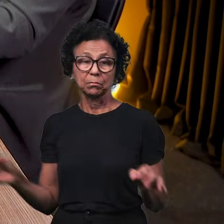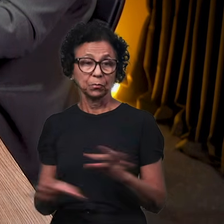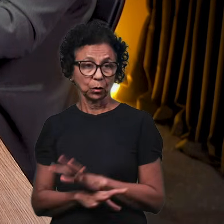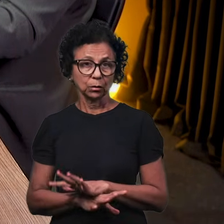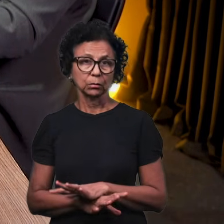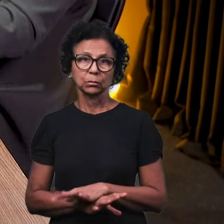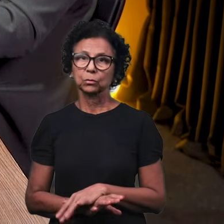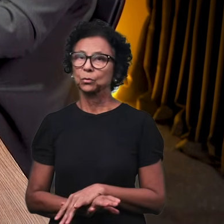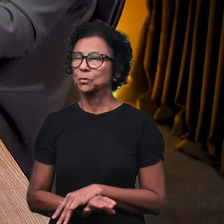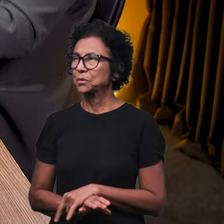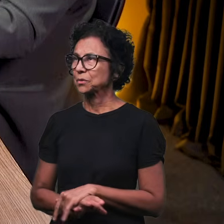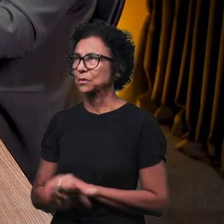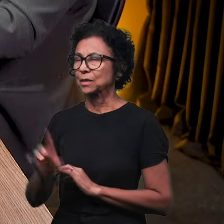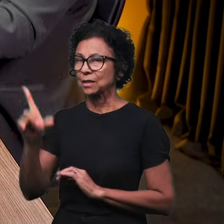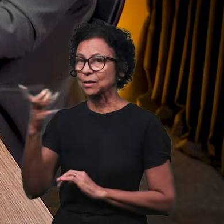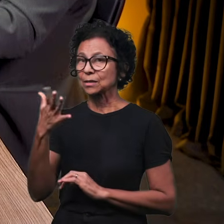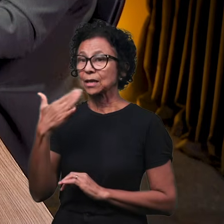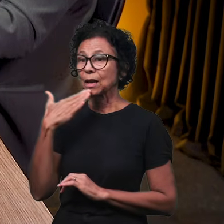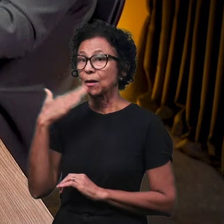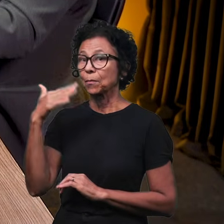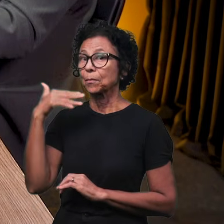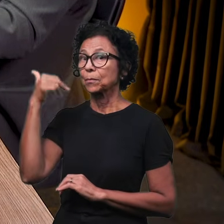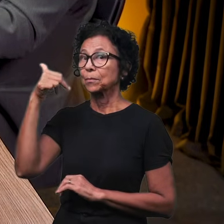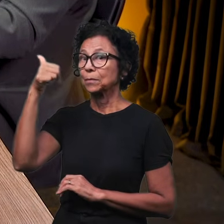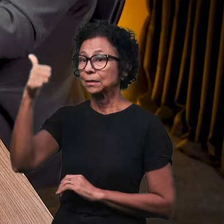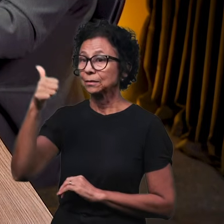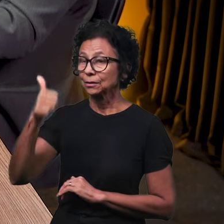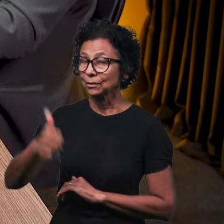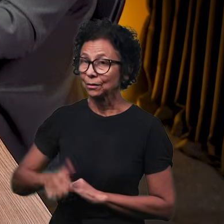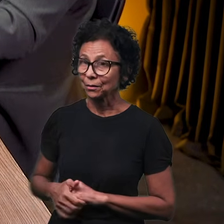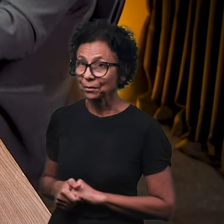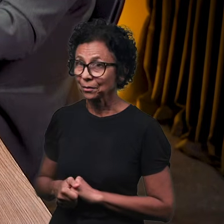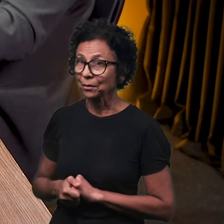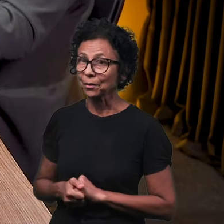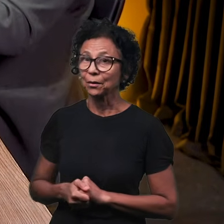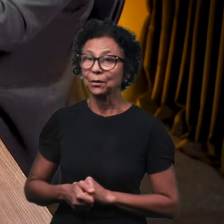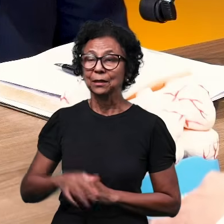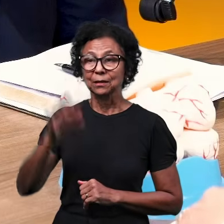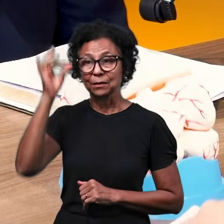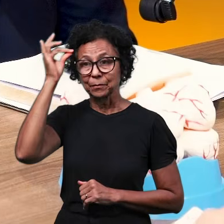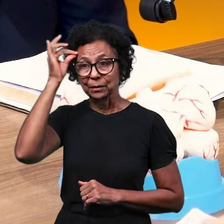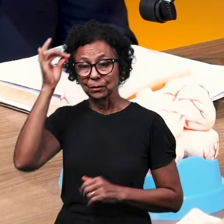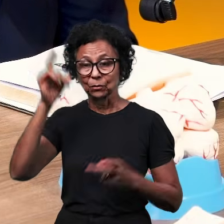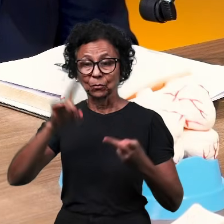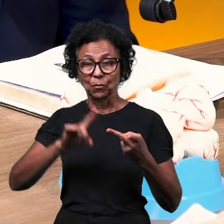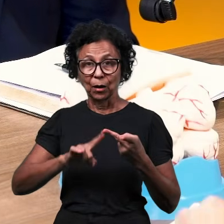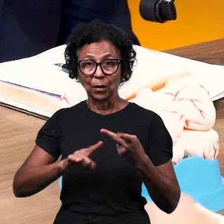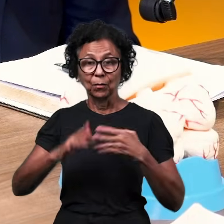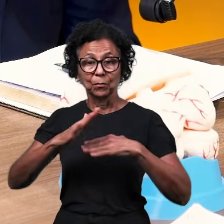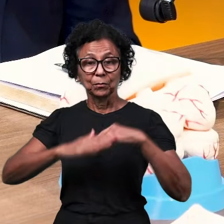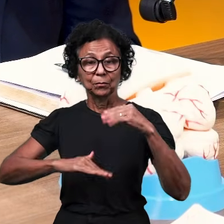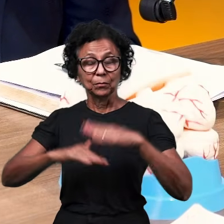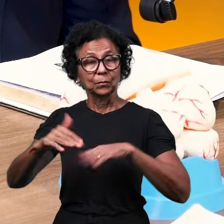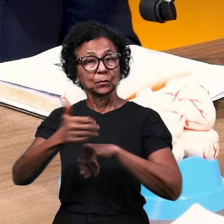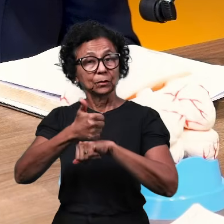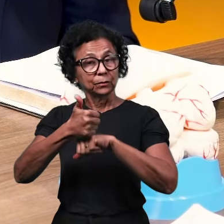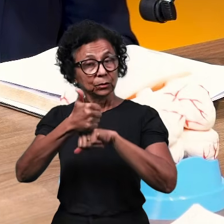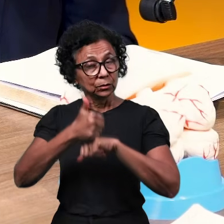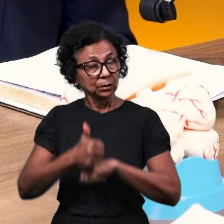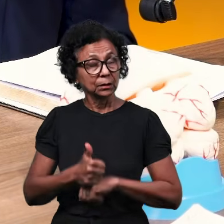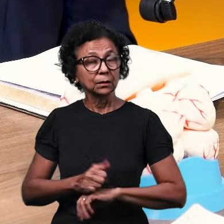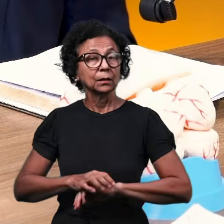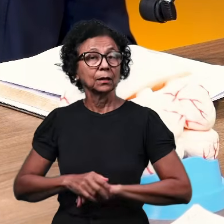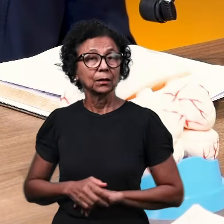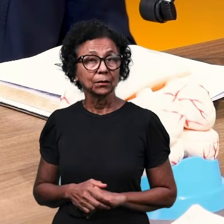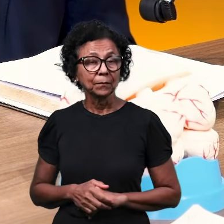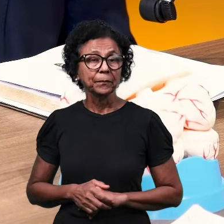amados, esperamos coisas melhores. Então, espiritualmente, profissionalmente, e isso vai se